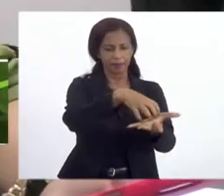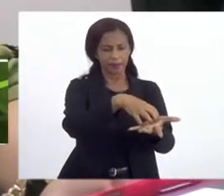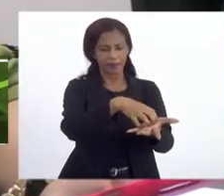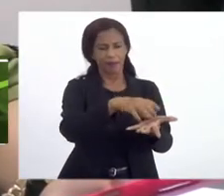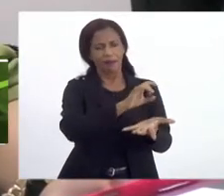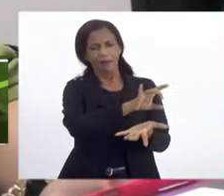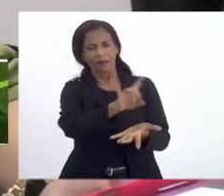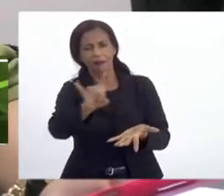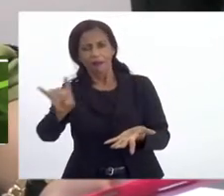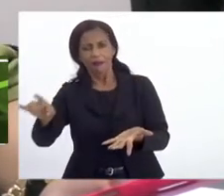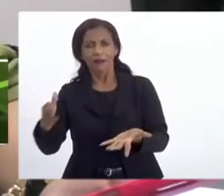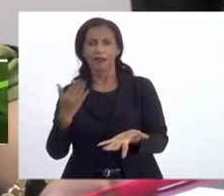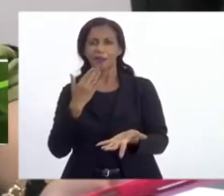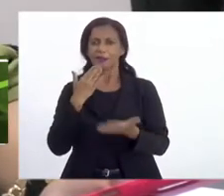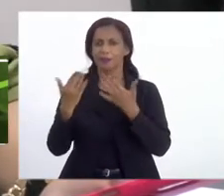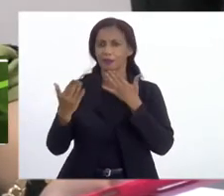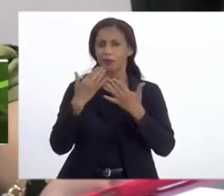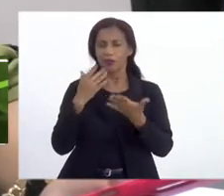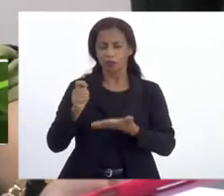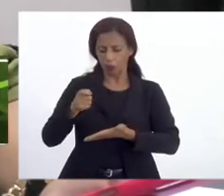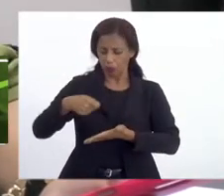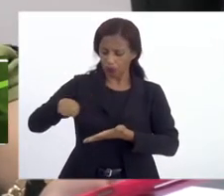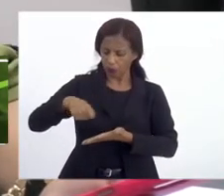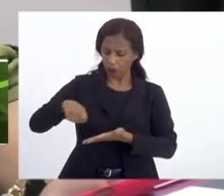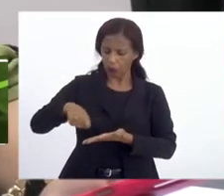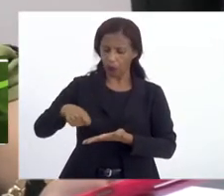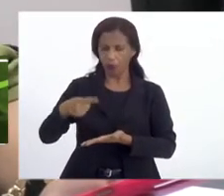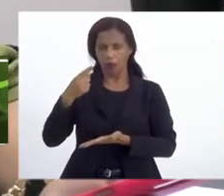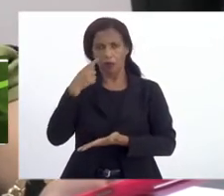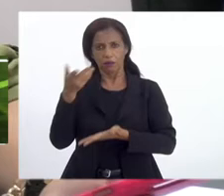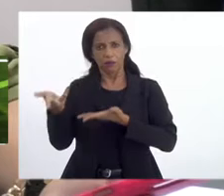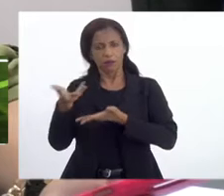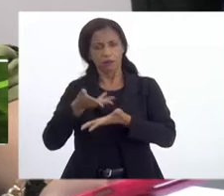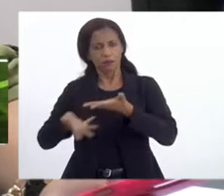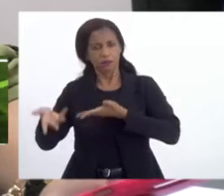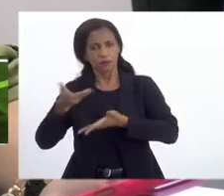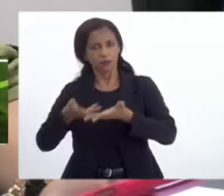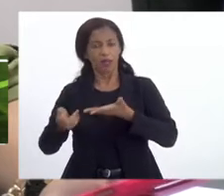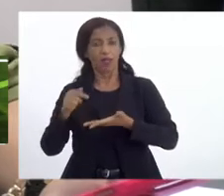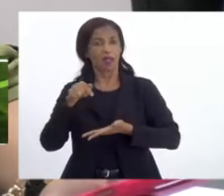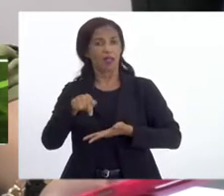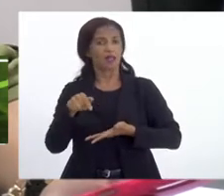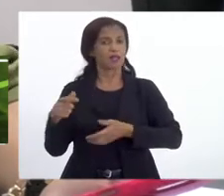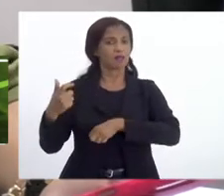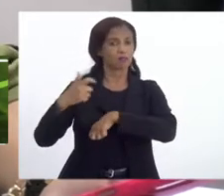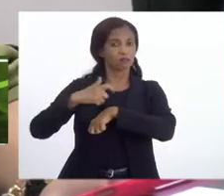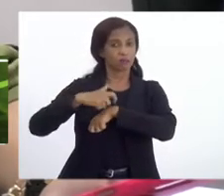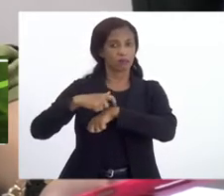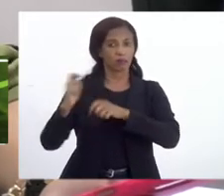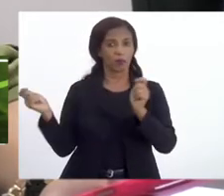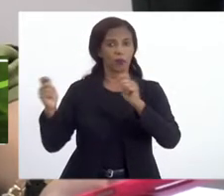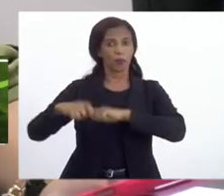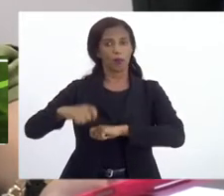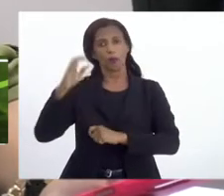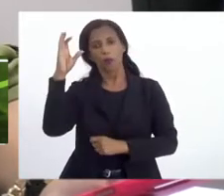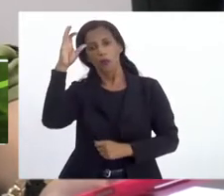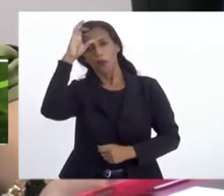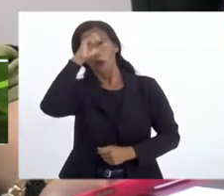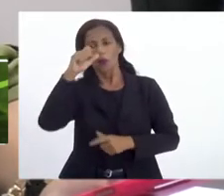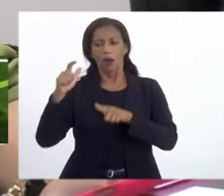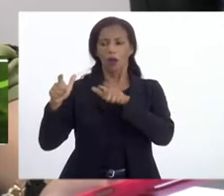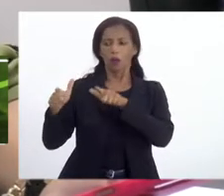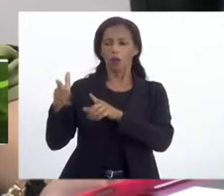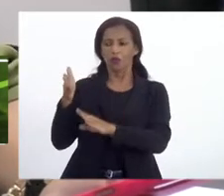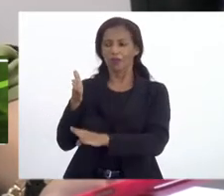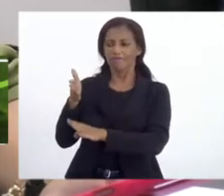aqui anotando, recebendo. É justamente através desse diálogo e dessa participação que podemos compreender aonde está